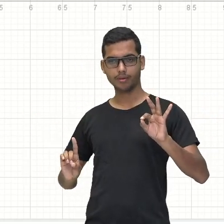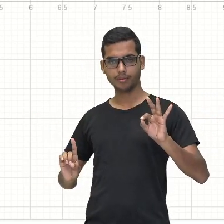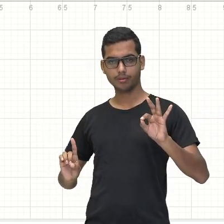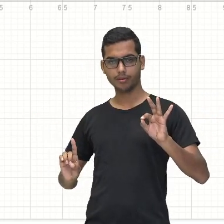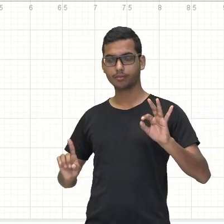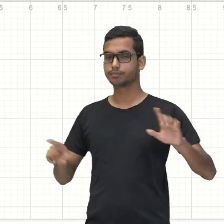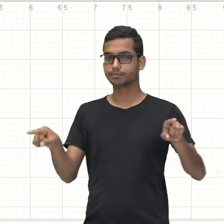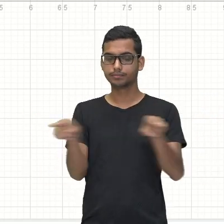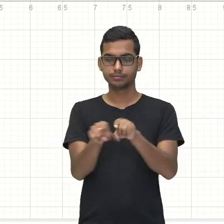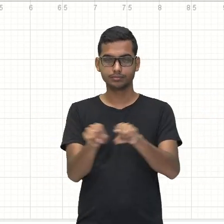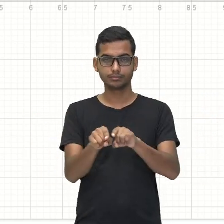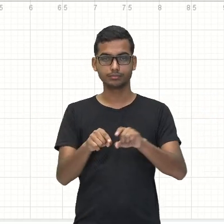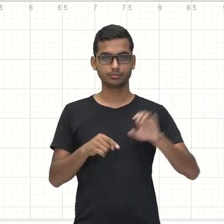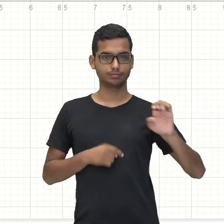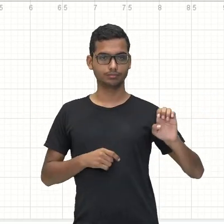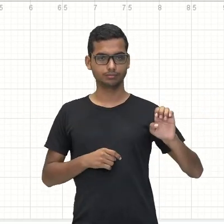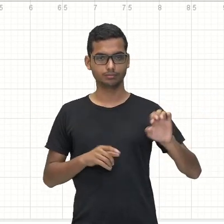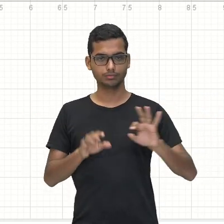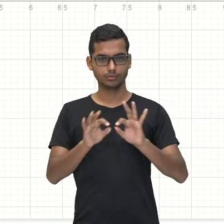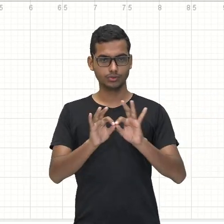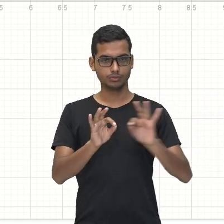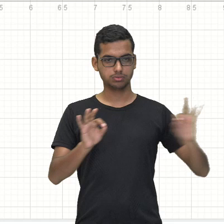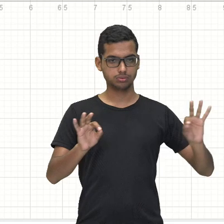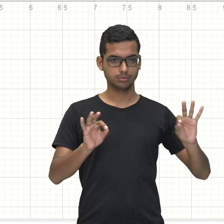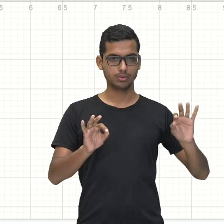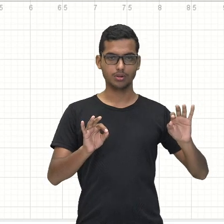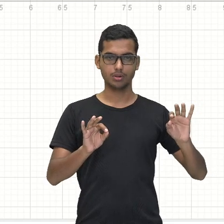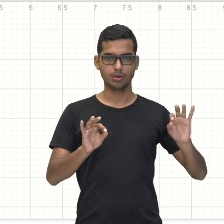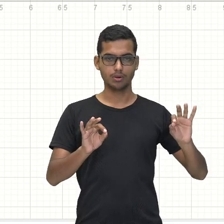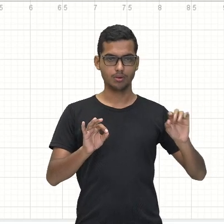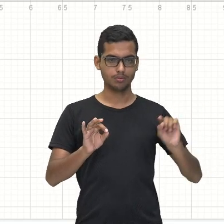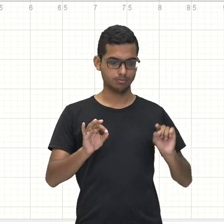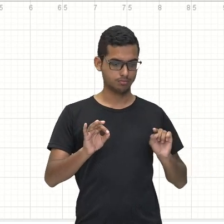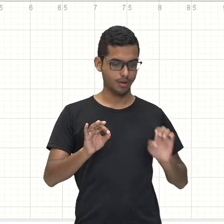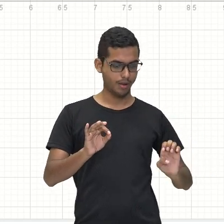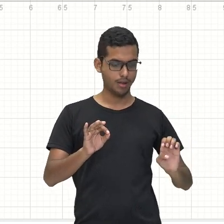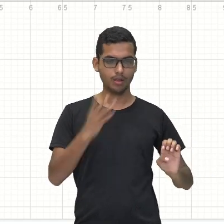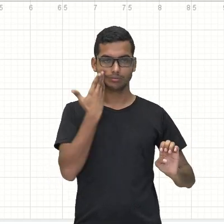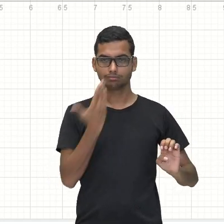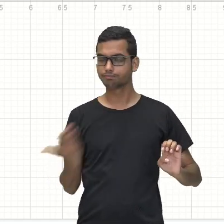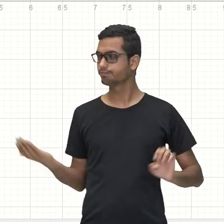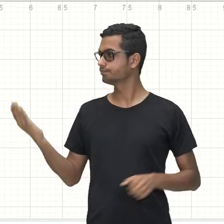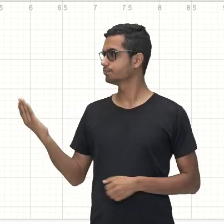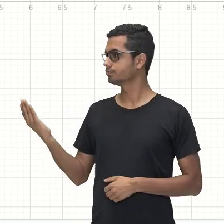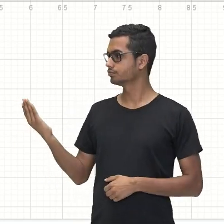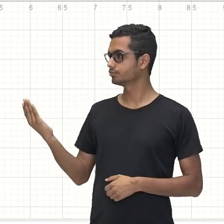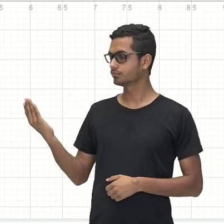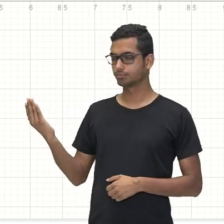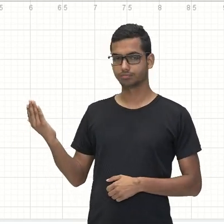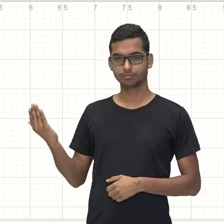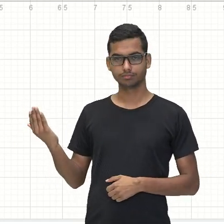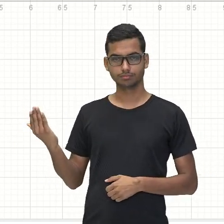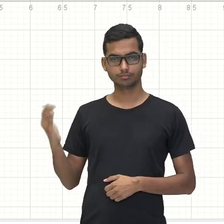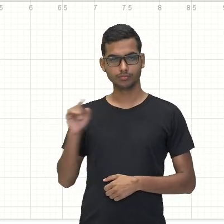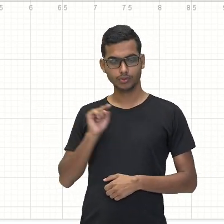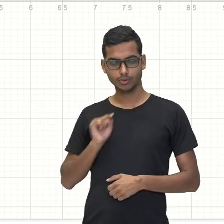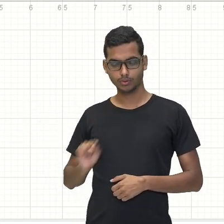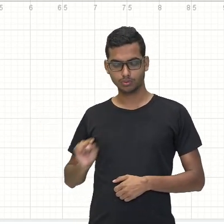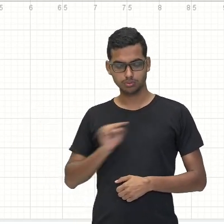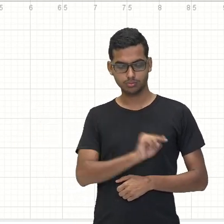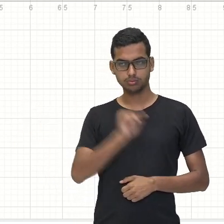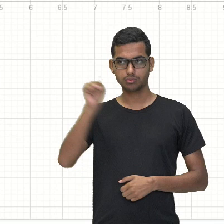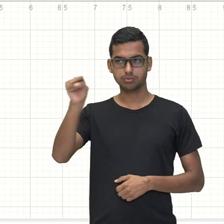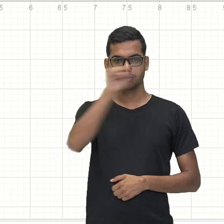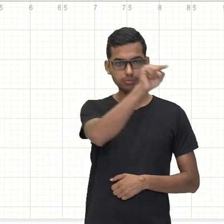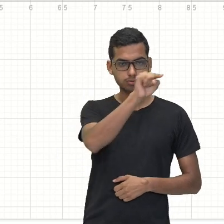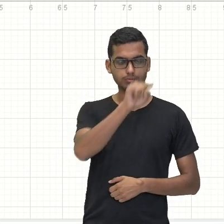e menos 2 no eixo y. Então, nós marcamos todos esses 5 pontos aqui.